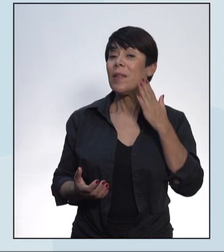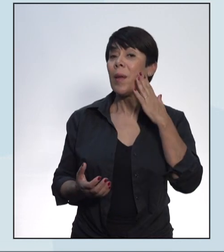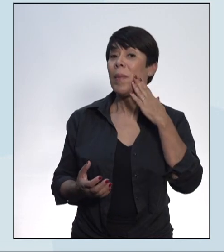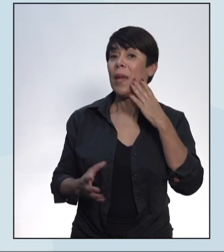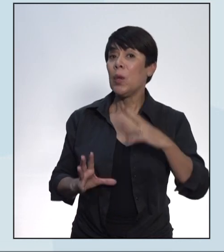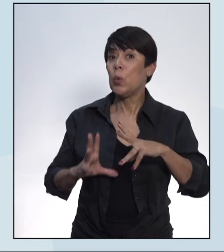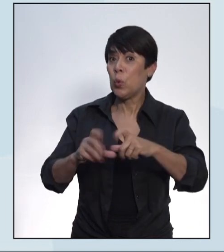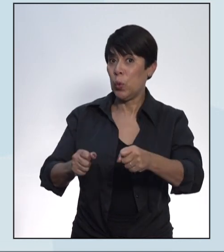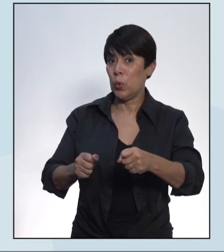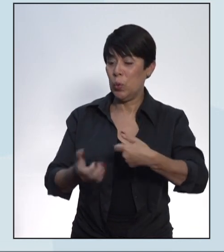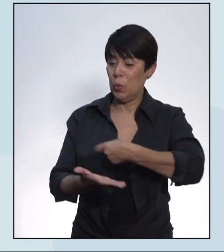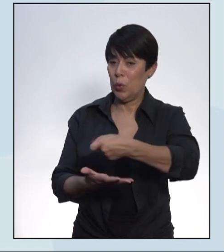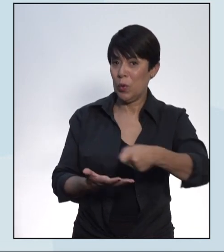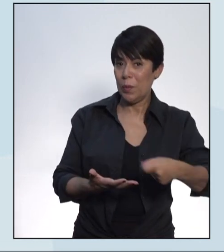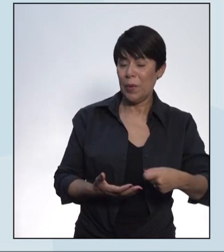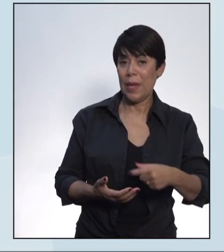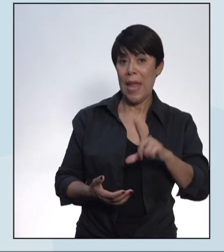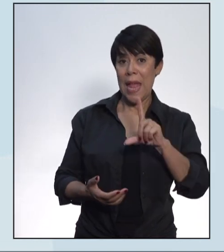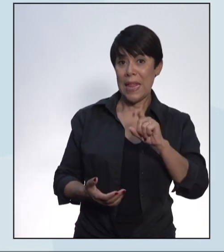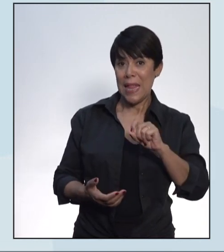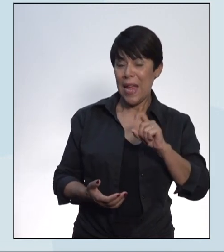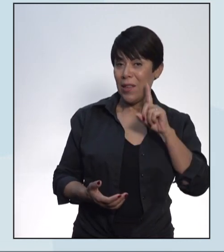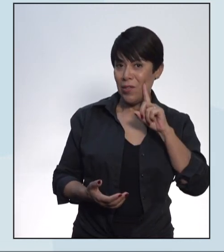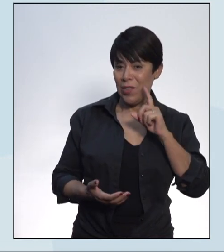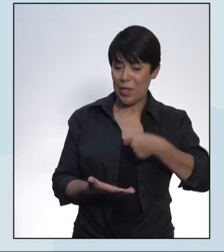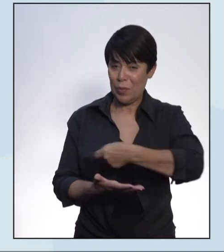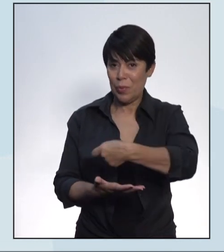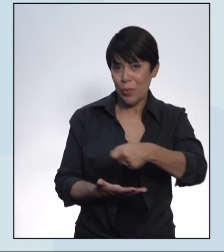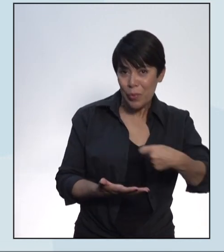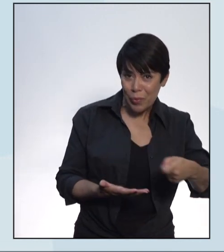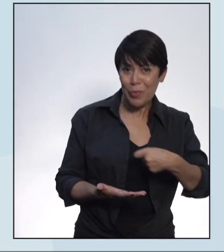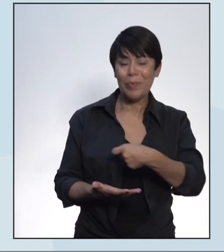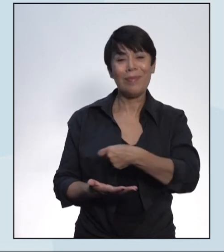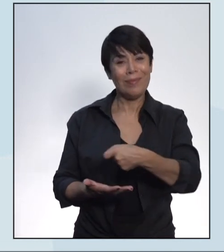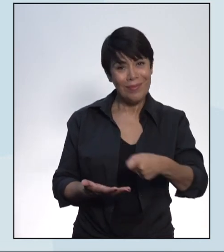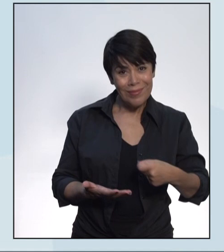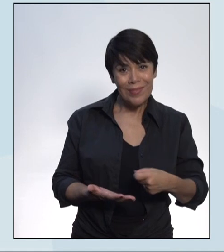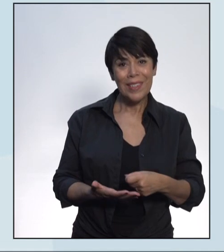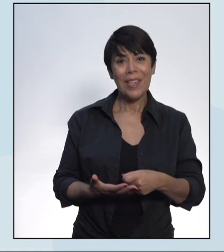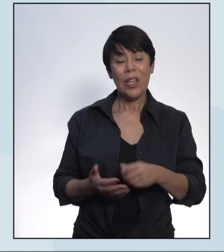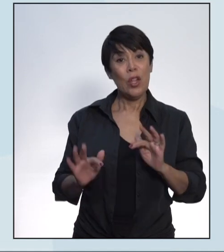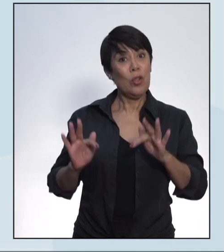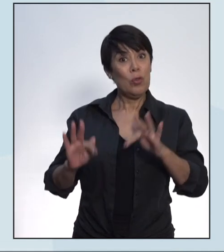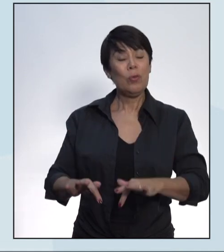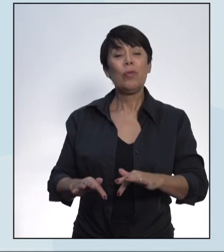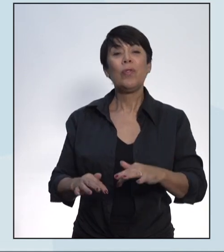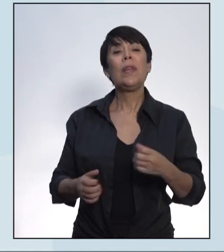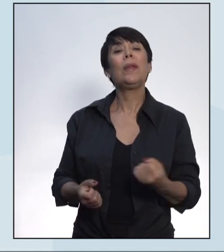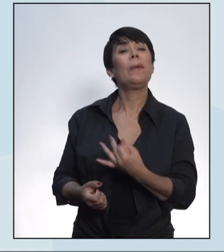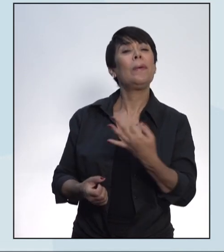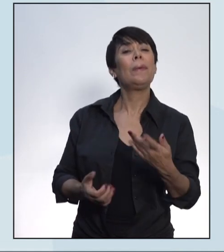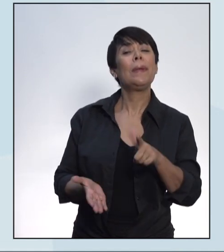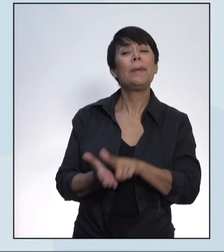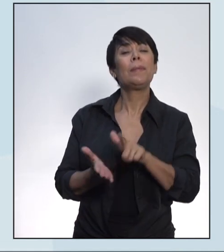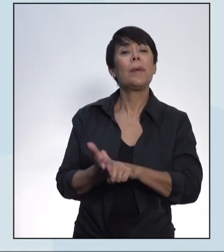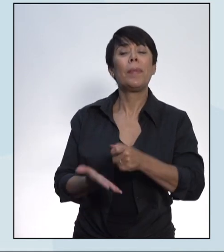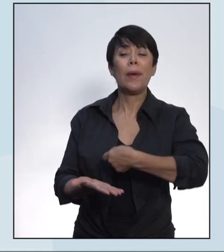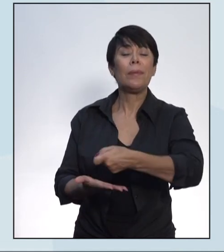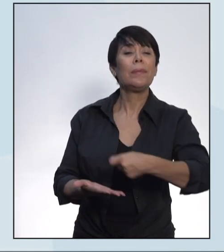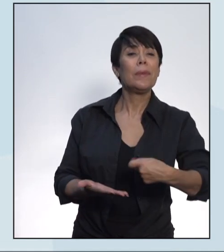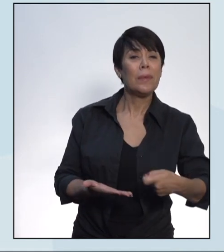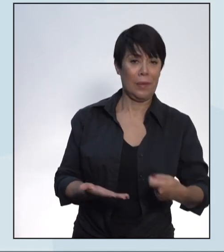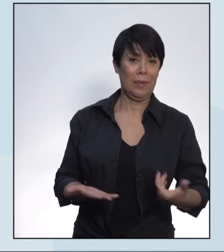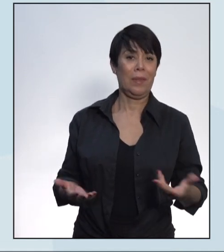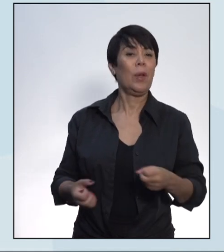panfletos. Então, depois de 10 dias, então eu passei 10 dias integrando panfletos, né? Eu quero saber quantos eu entreguei